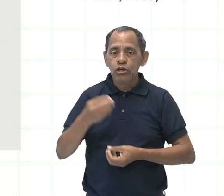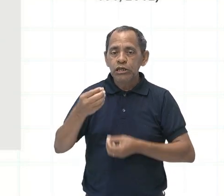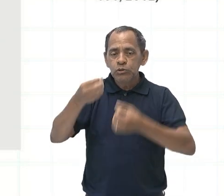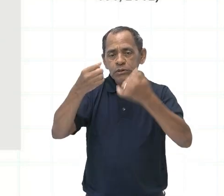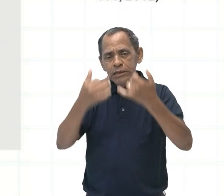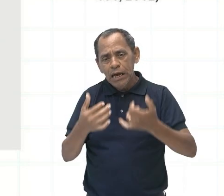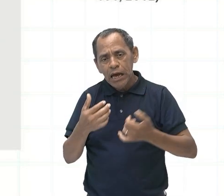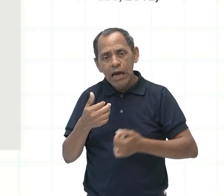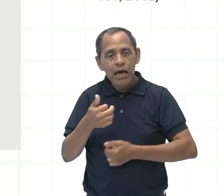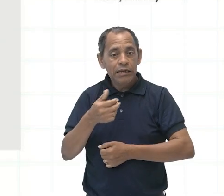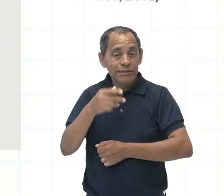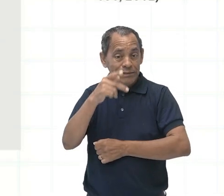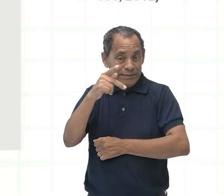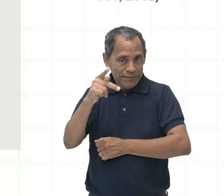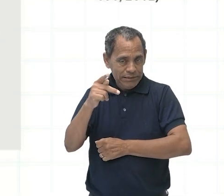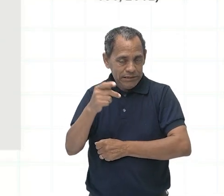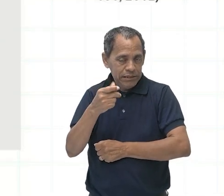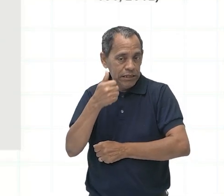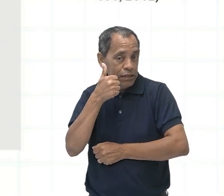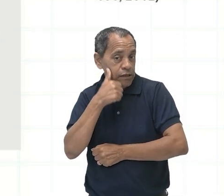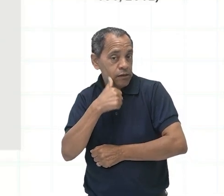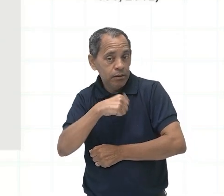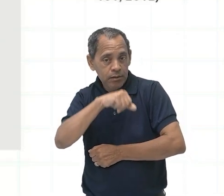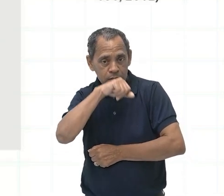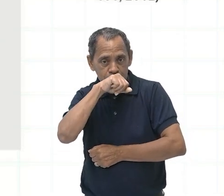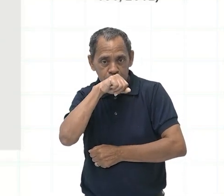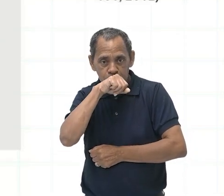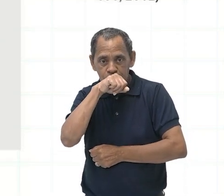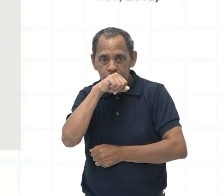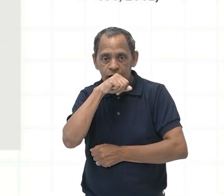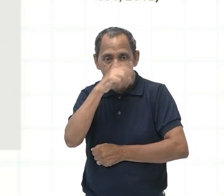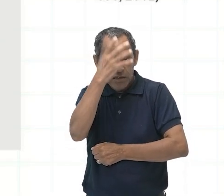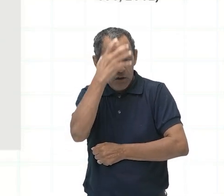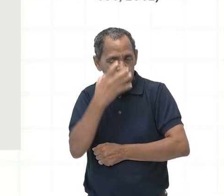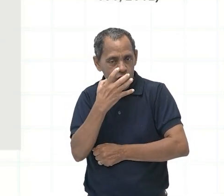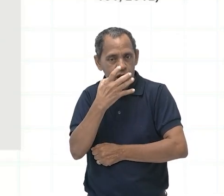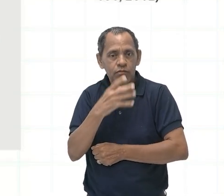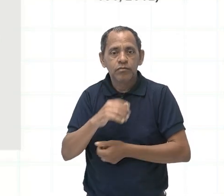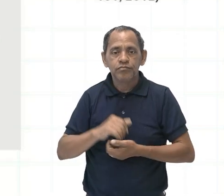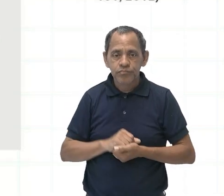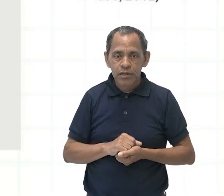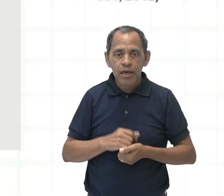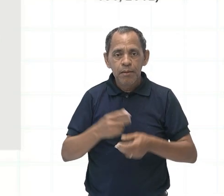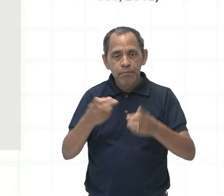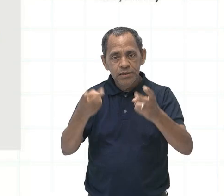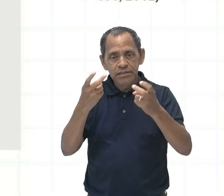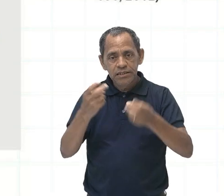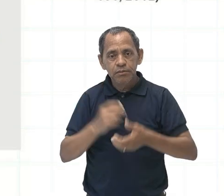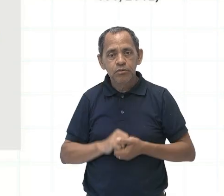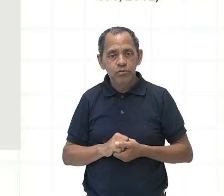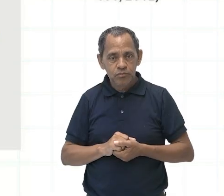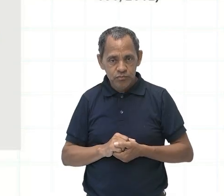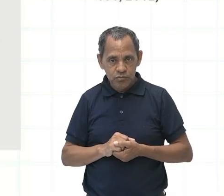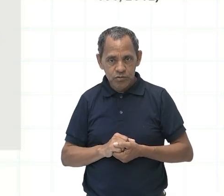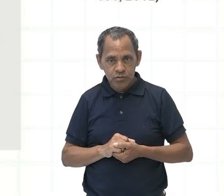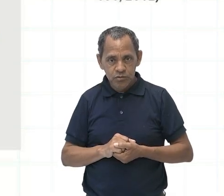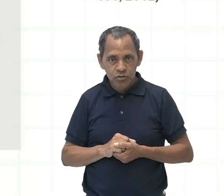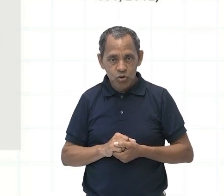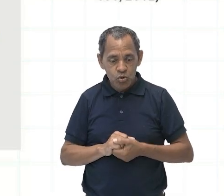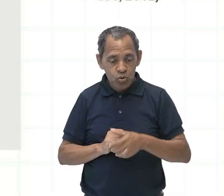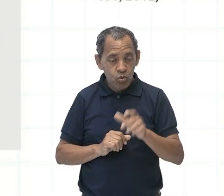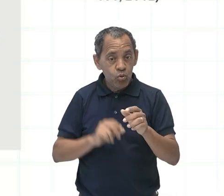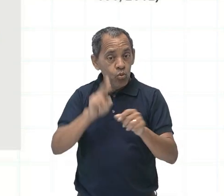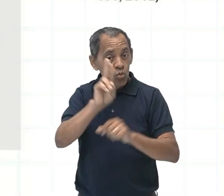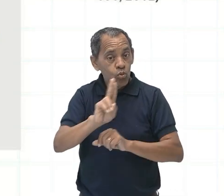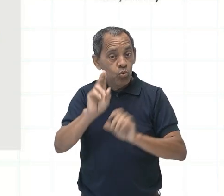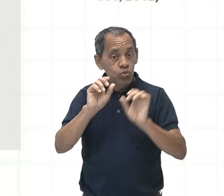chateada com ele. E aí ele coloca, eu, hein, tô fora. Notem aqui a contração, notem aqui esse